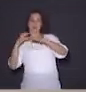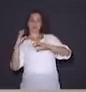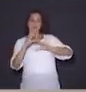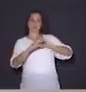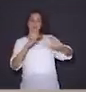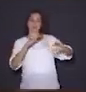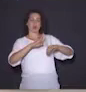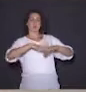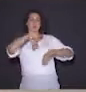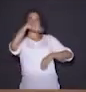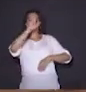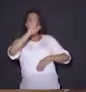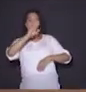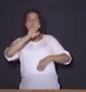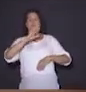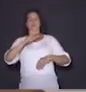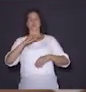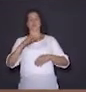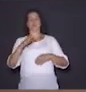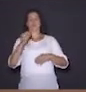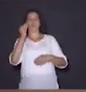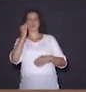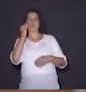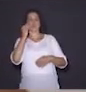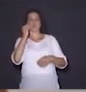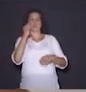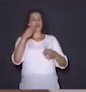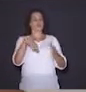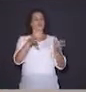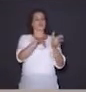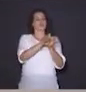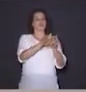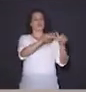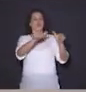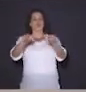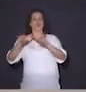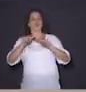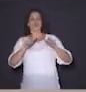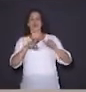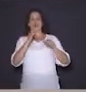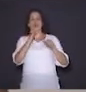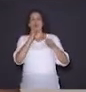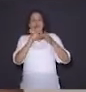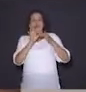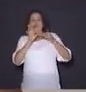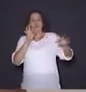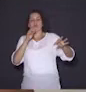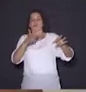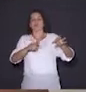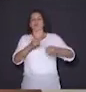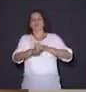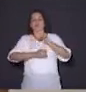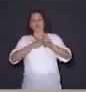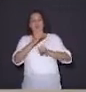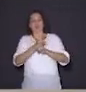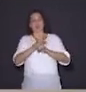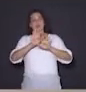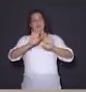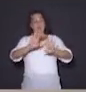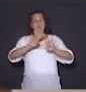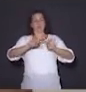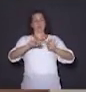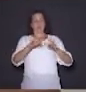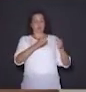interesse econômico e que até hoje a gente verifica lacunas no acesso no brasil por causa disso o que resolverá o que o poder público vem